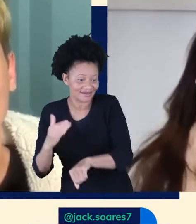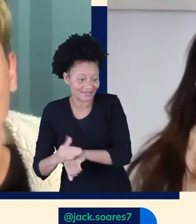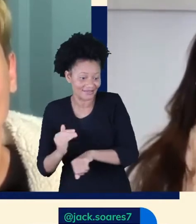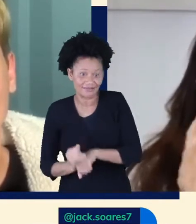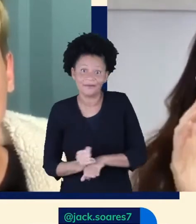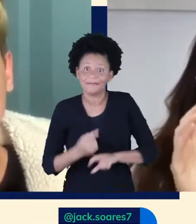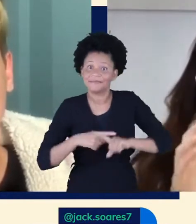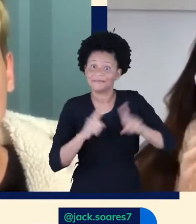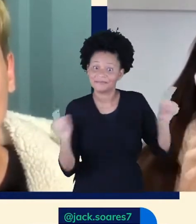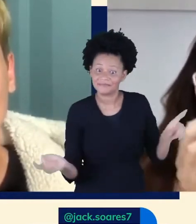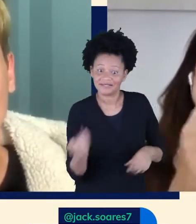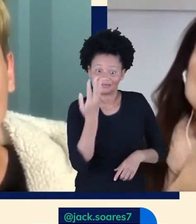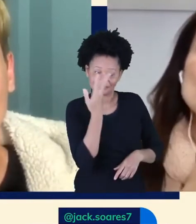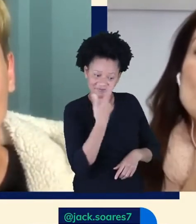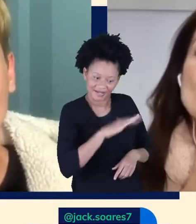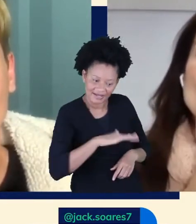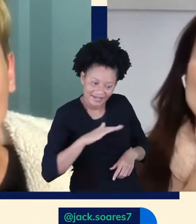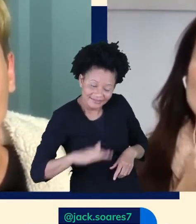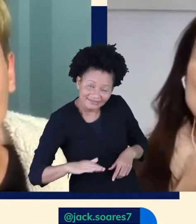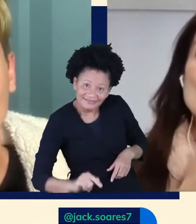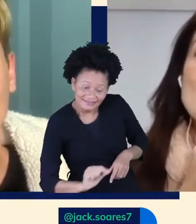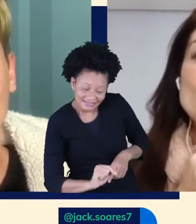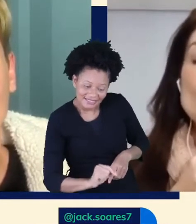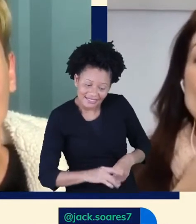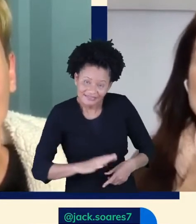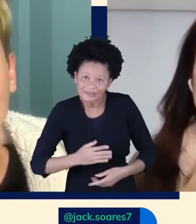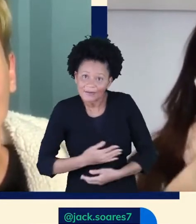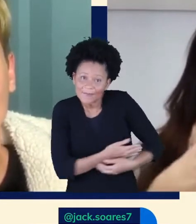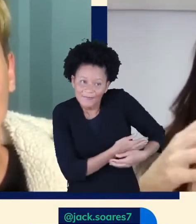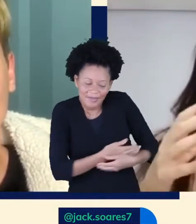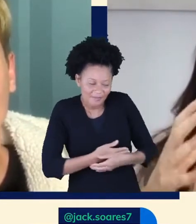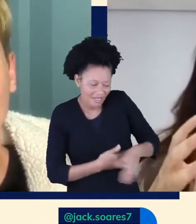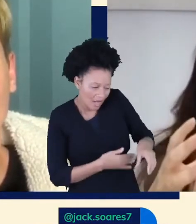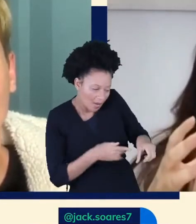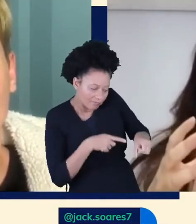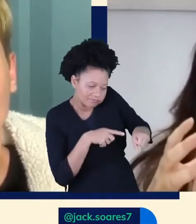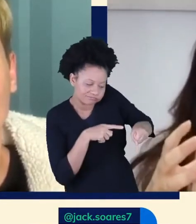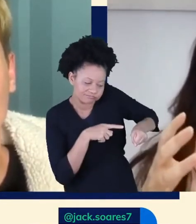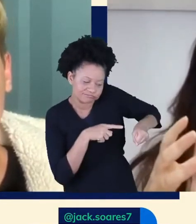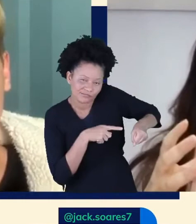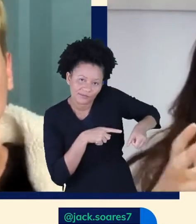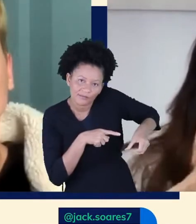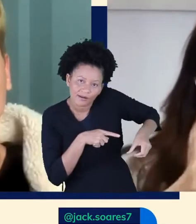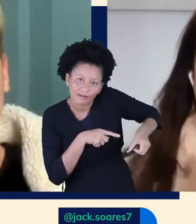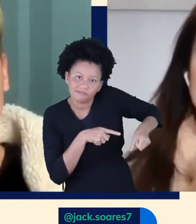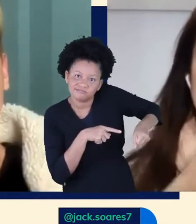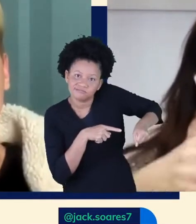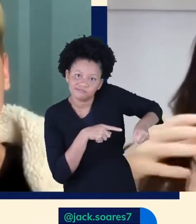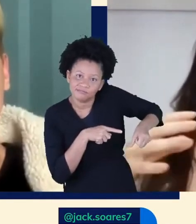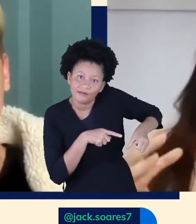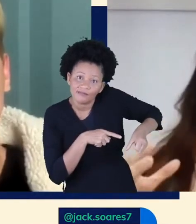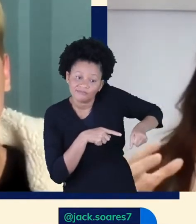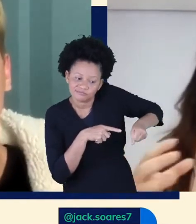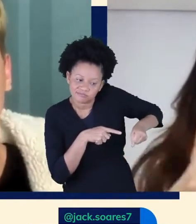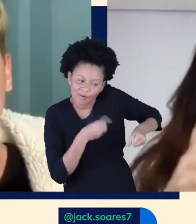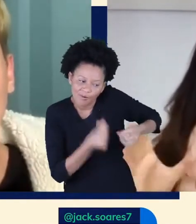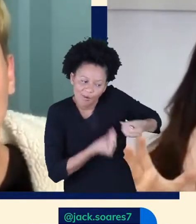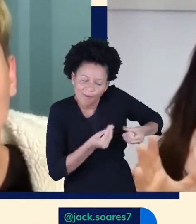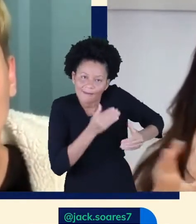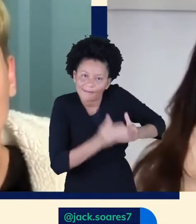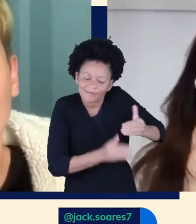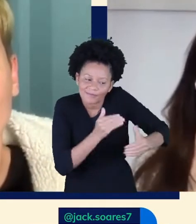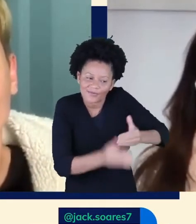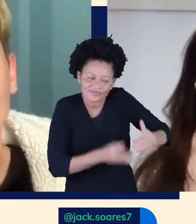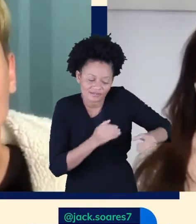para a criança, ela entender que aquela musculatura que ela aprende e ela relaxa, né? Como é que é esse processo e que quando